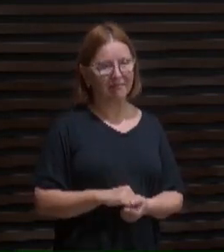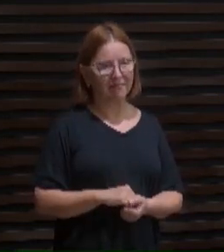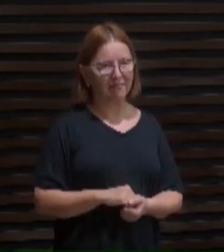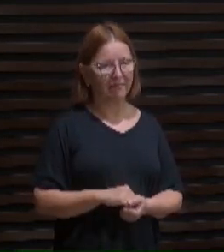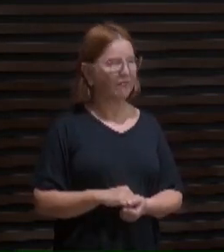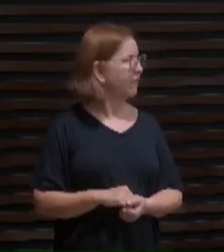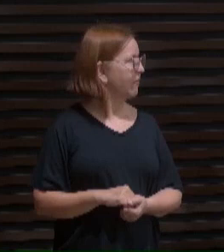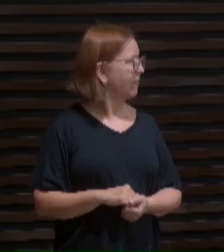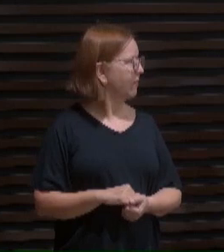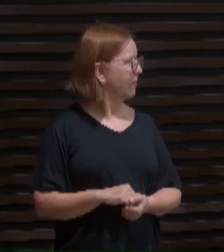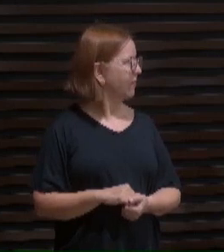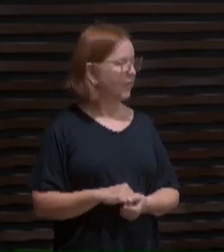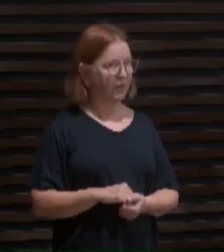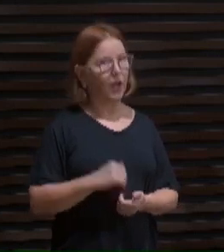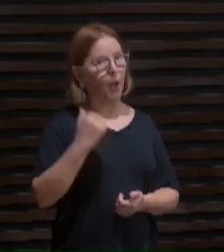É bonito.